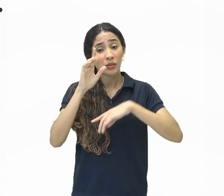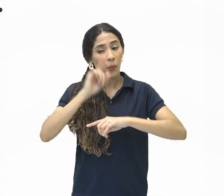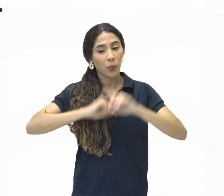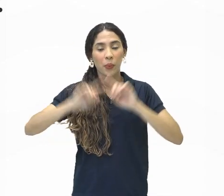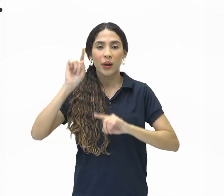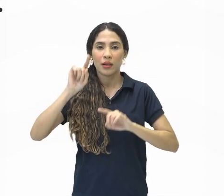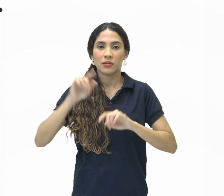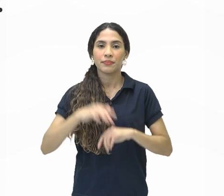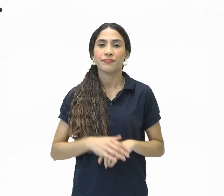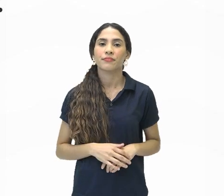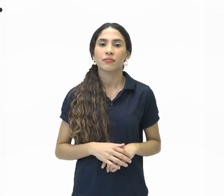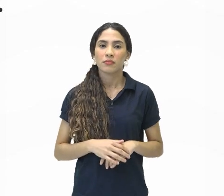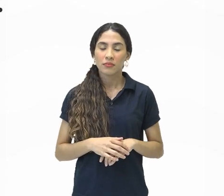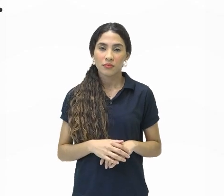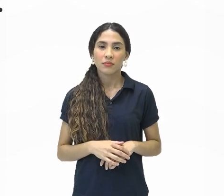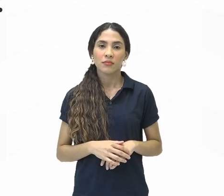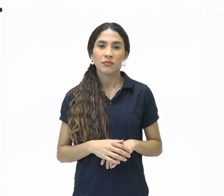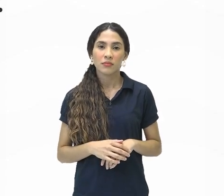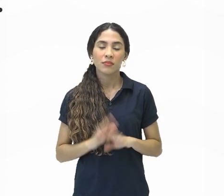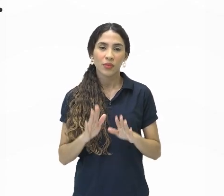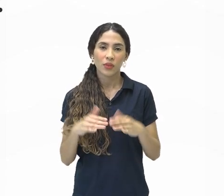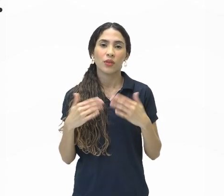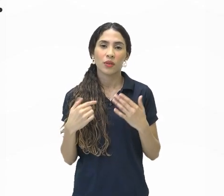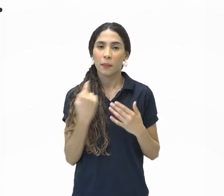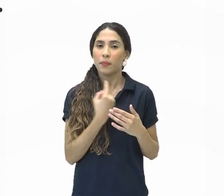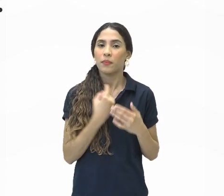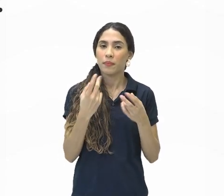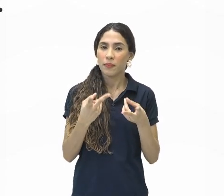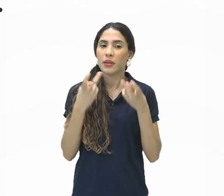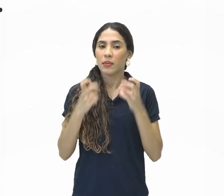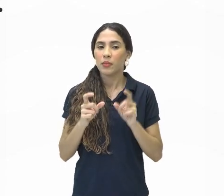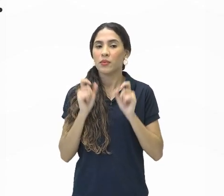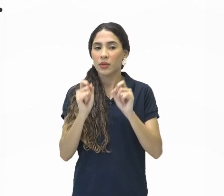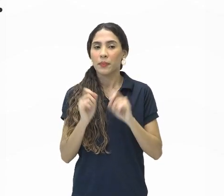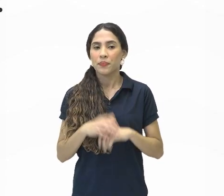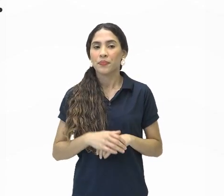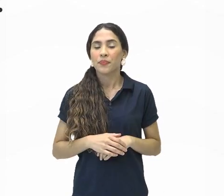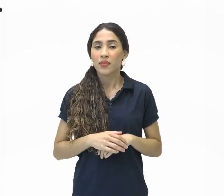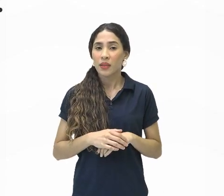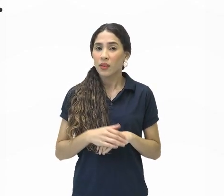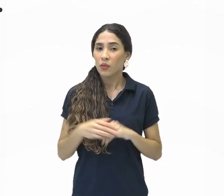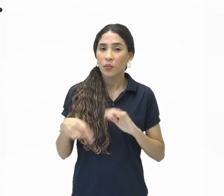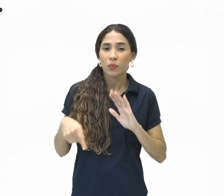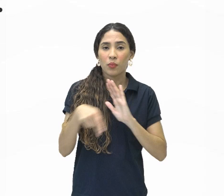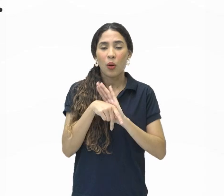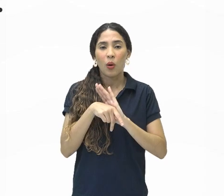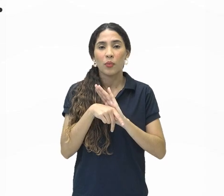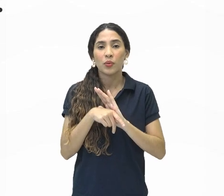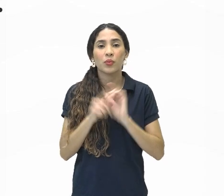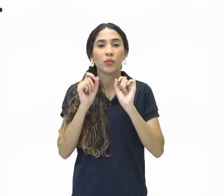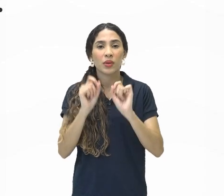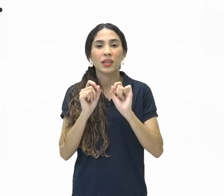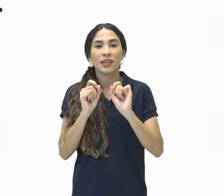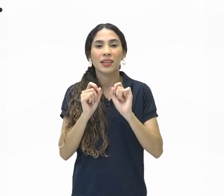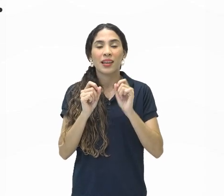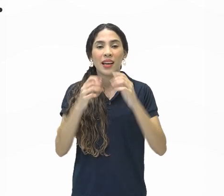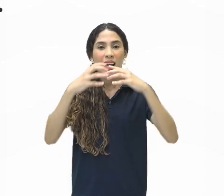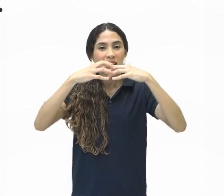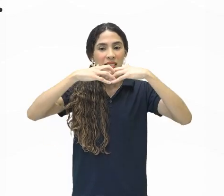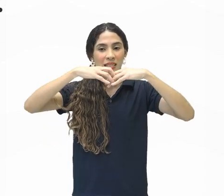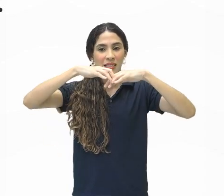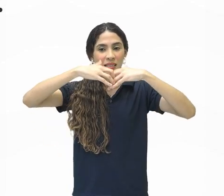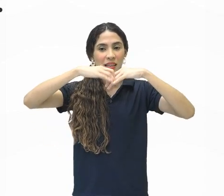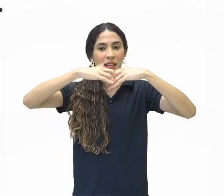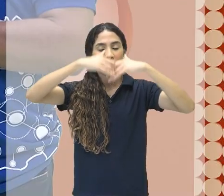avançada, né, nós percebemos, então, que que nós vamos ver o próprio cérebro do